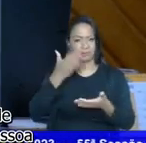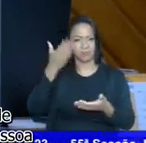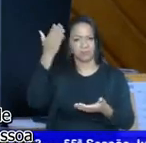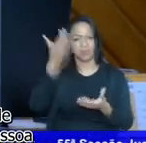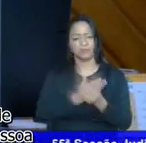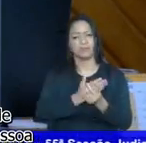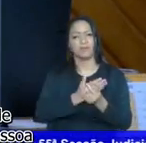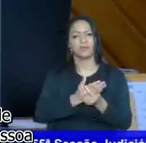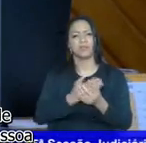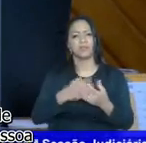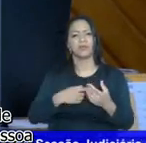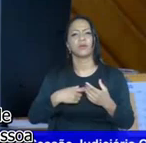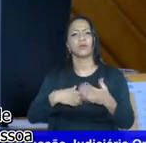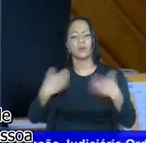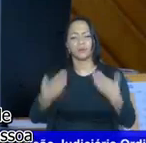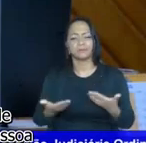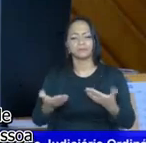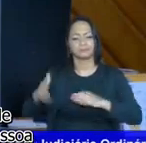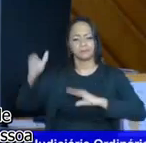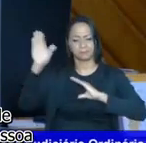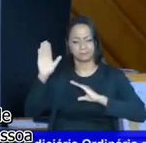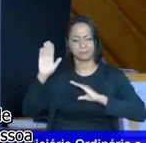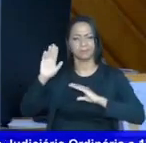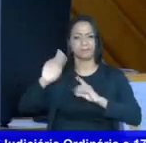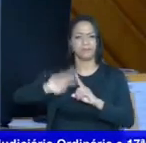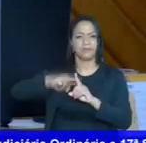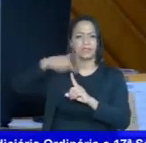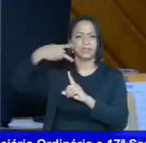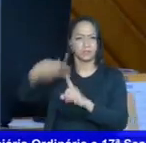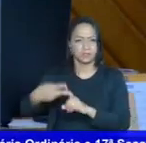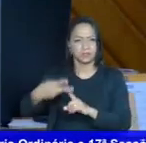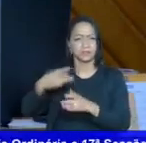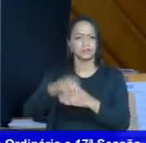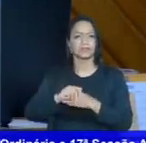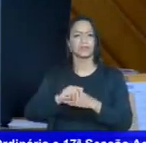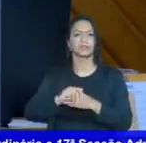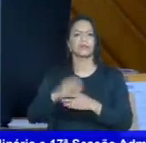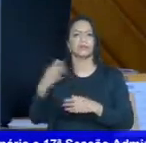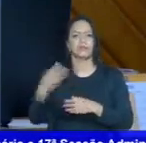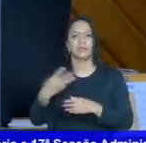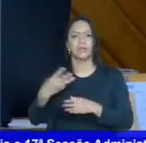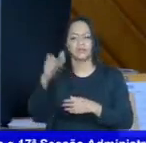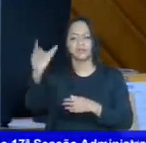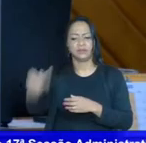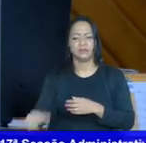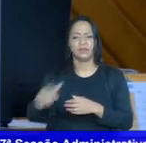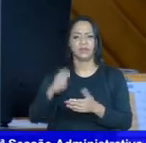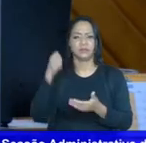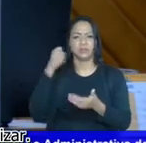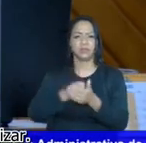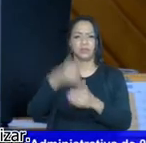ontem, quando o candidato transfere para a terceira pessoa o gasto eleitoral com